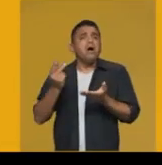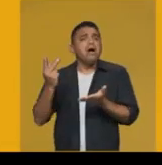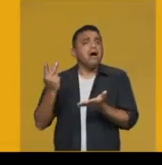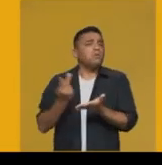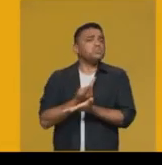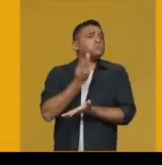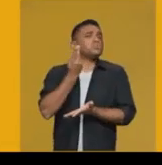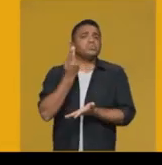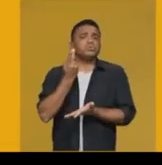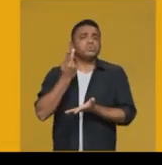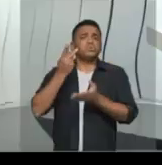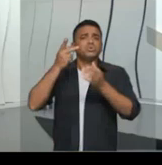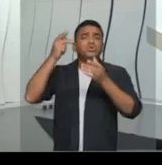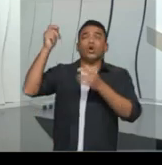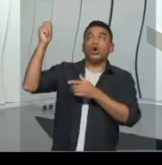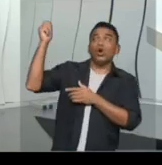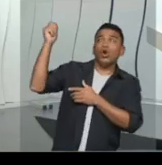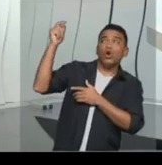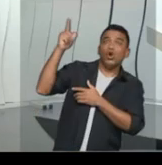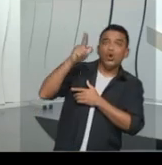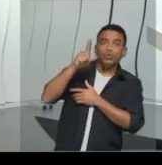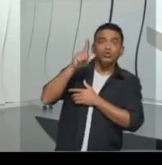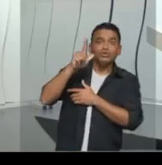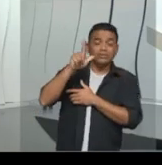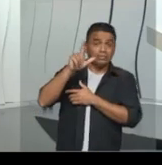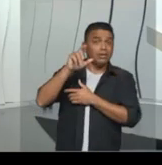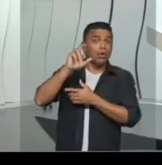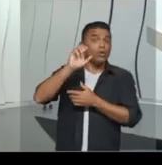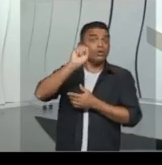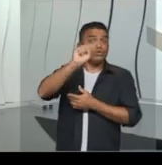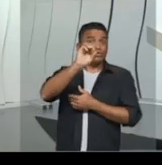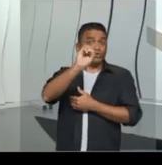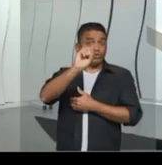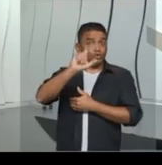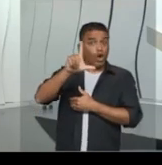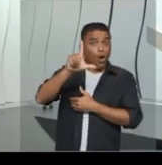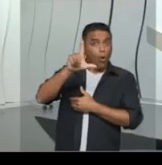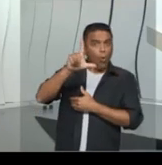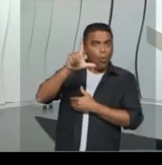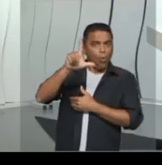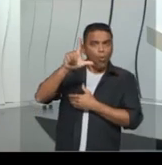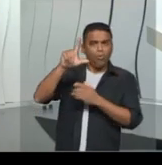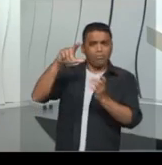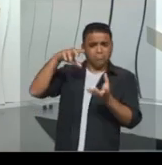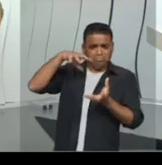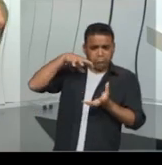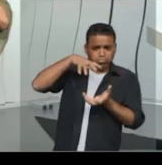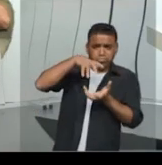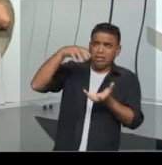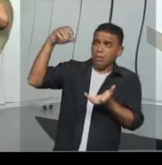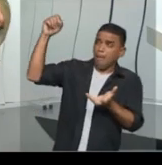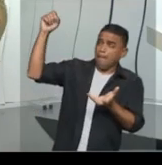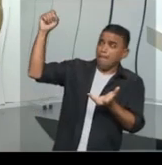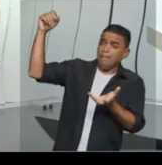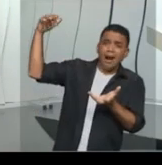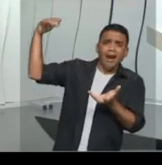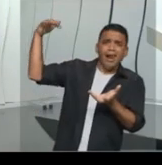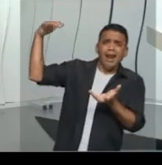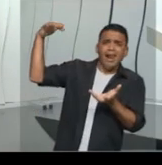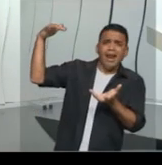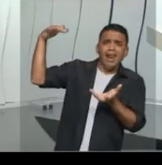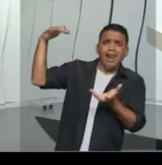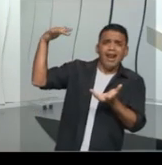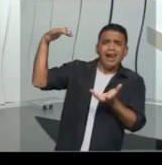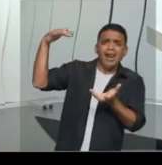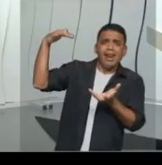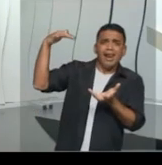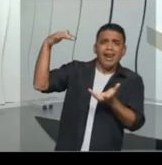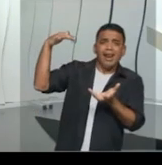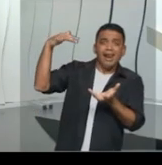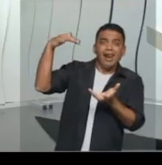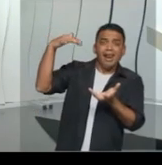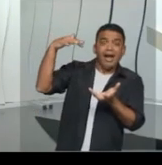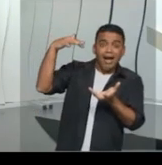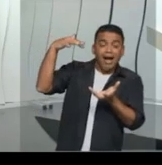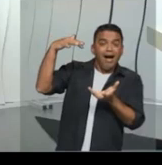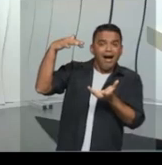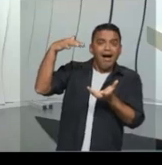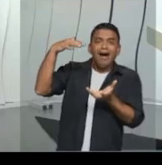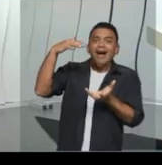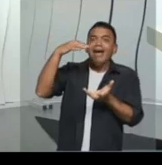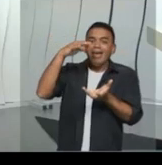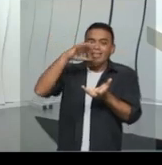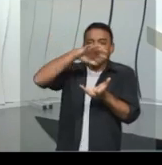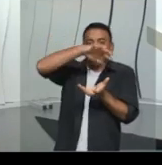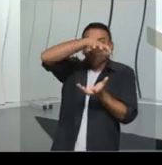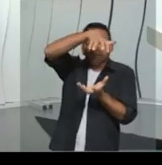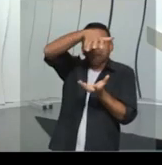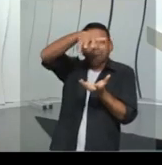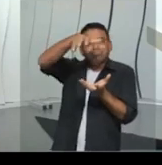da luz. O Sol até a Terra passa pelo vácuo. A luz vem chegando na Terra, entra na